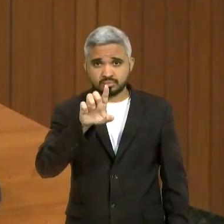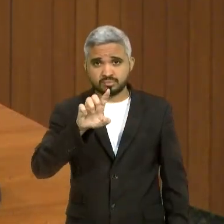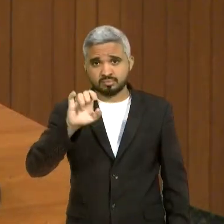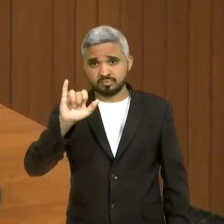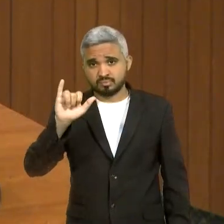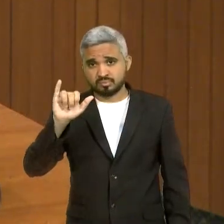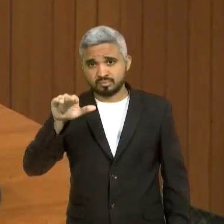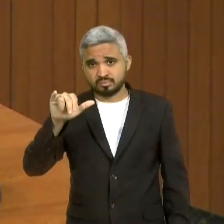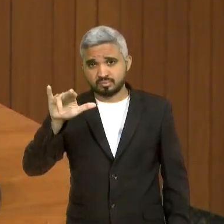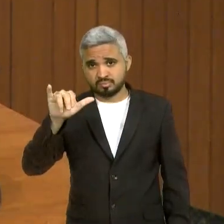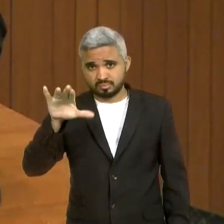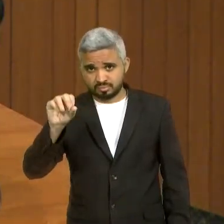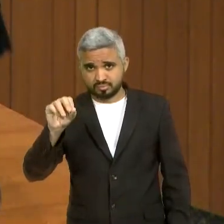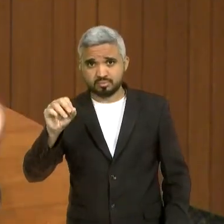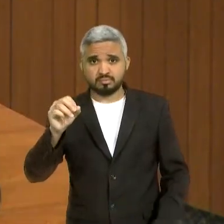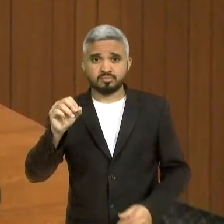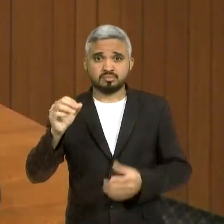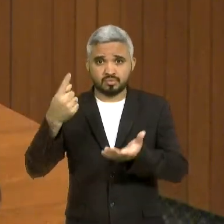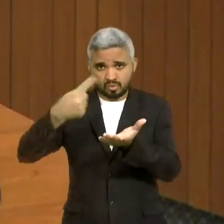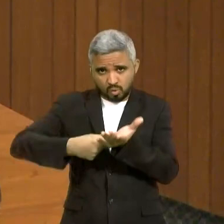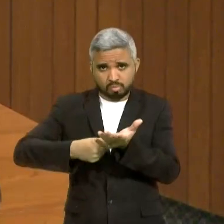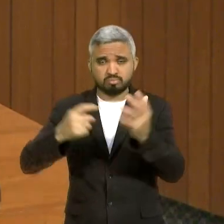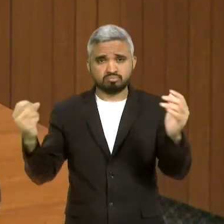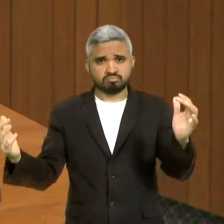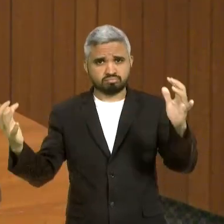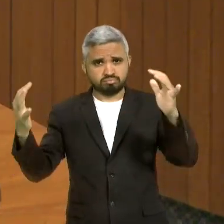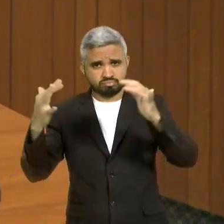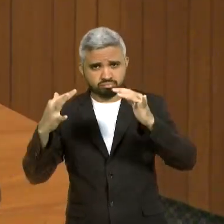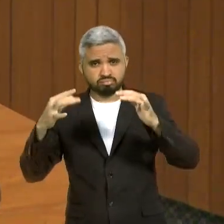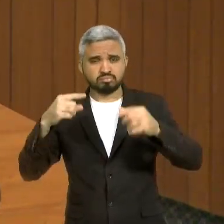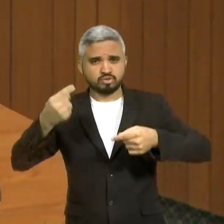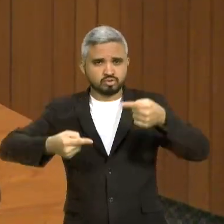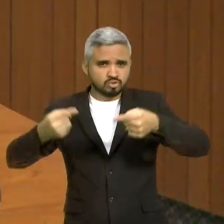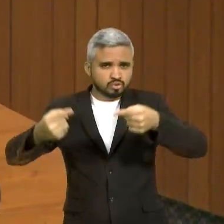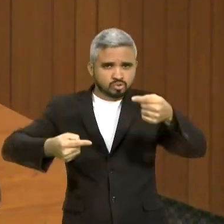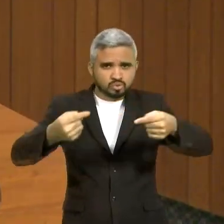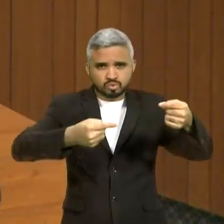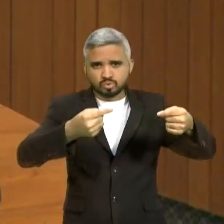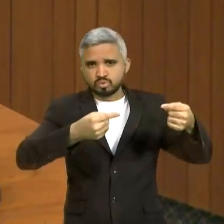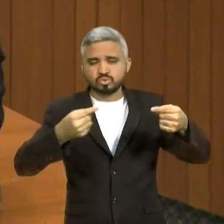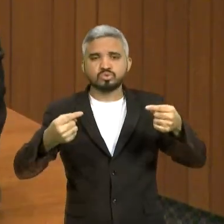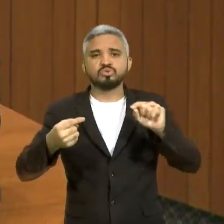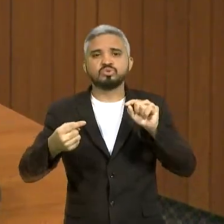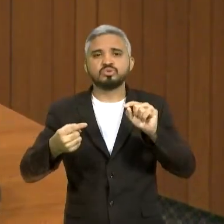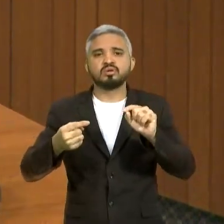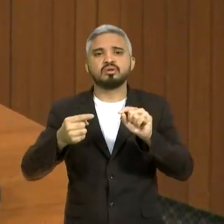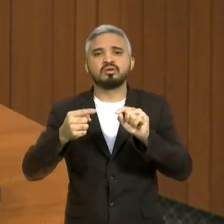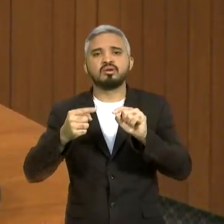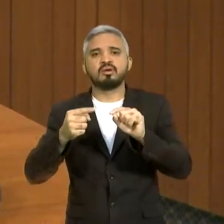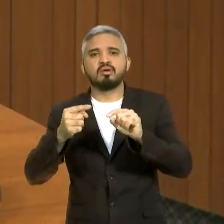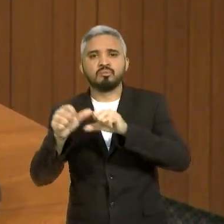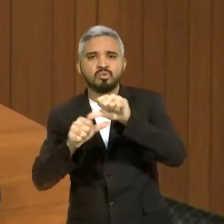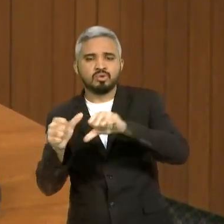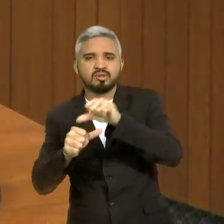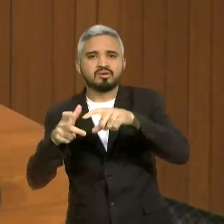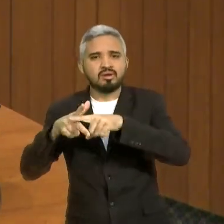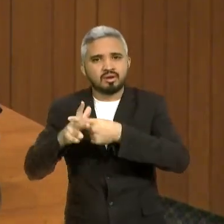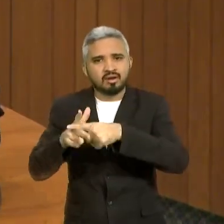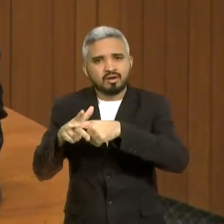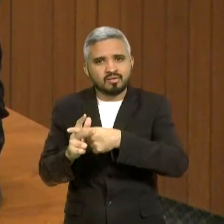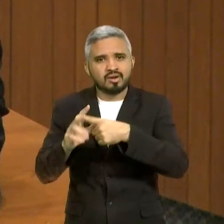exatamente a reforma tributária, nos encaminhamentos daquela audiência pública feita aqui, que ouvimos vários especialistas na